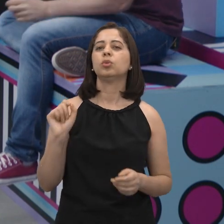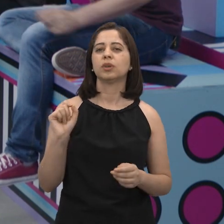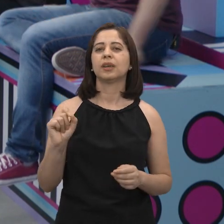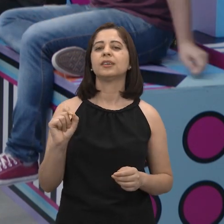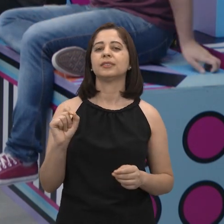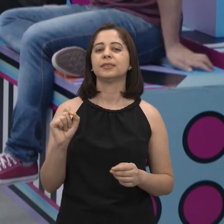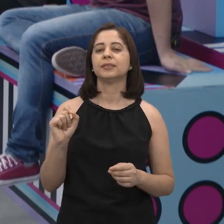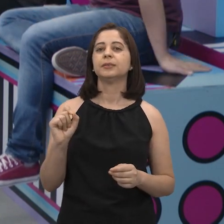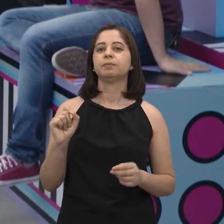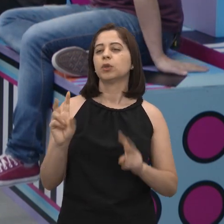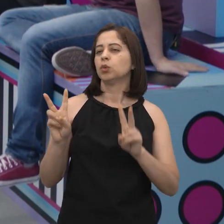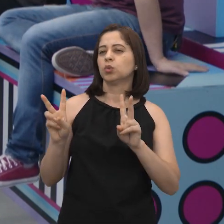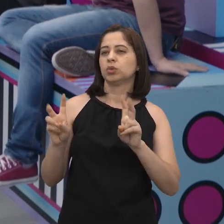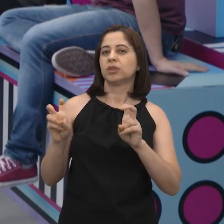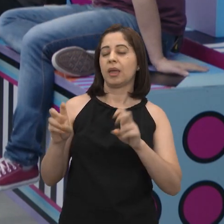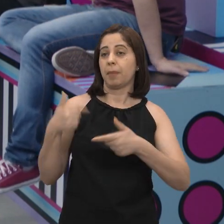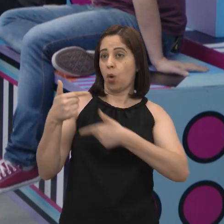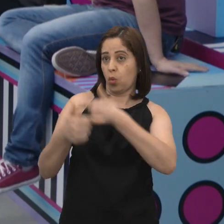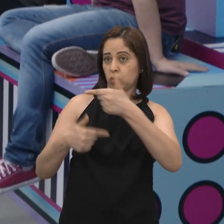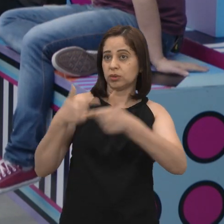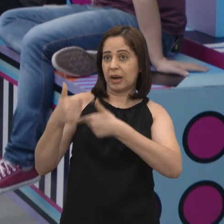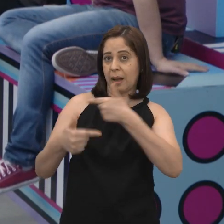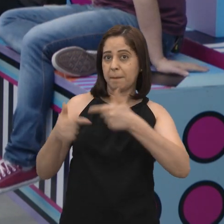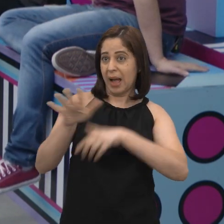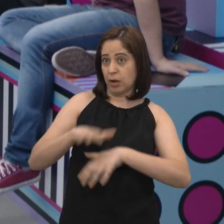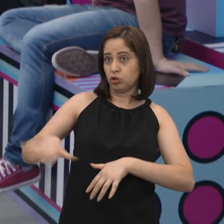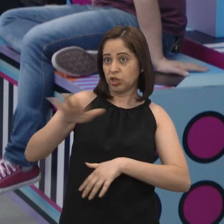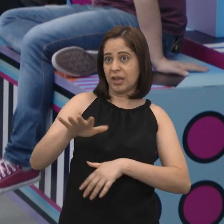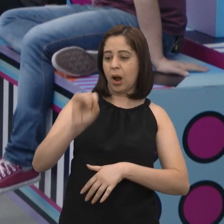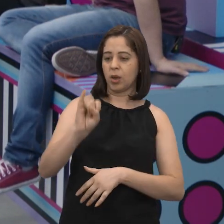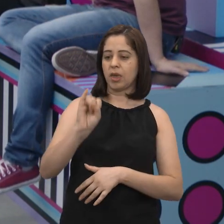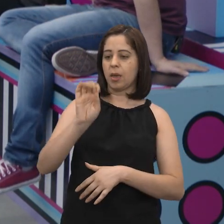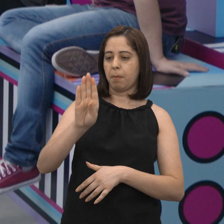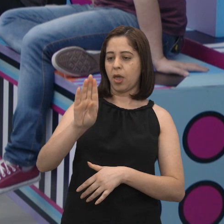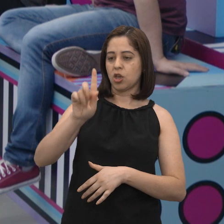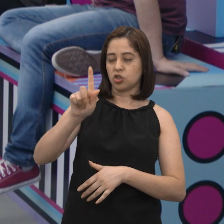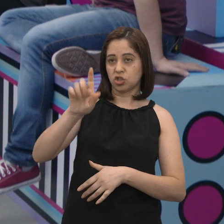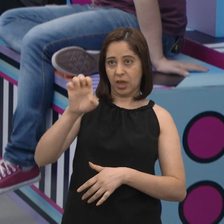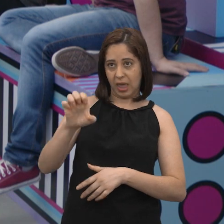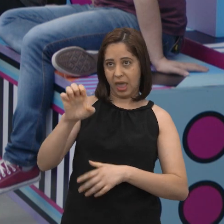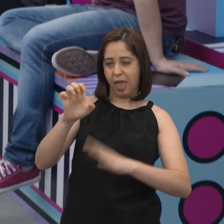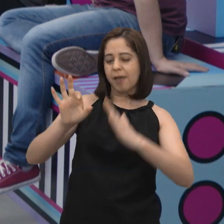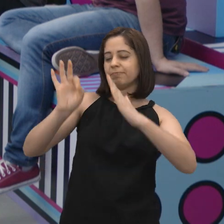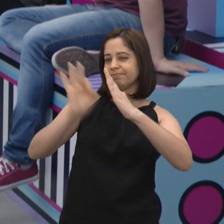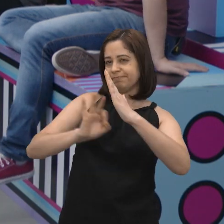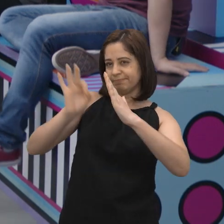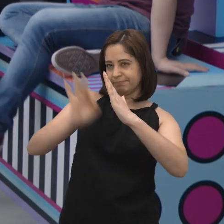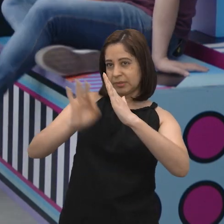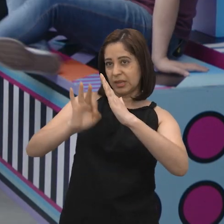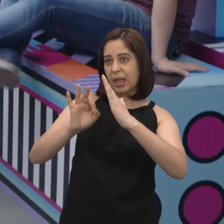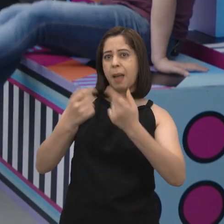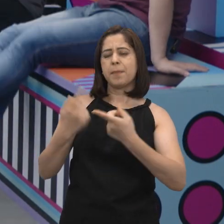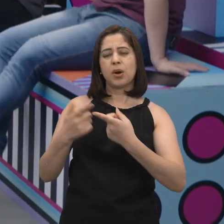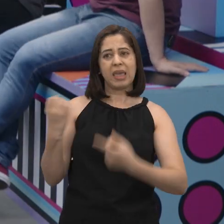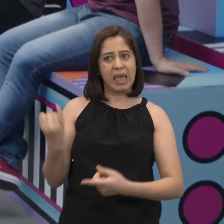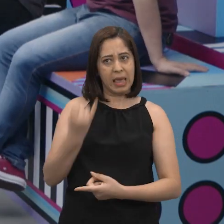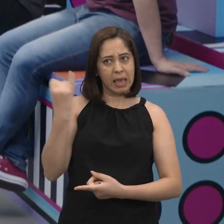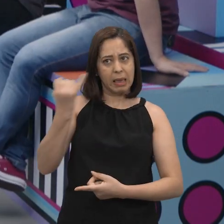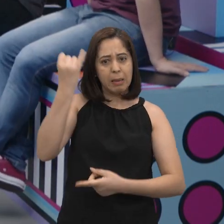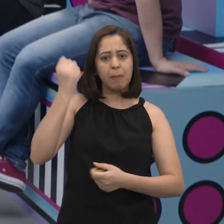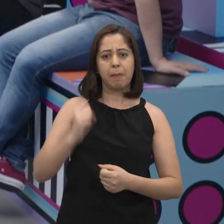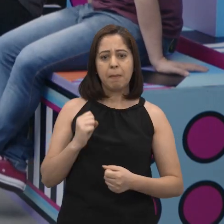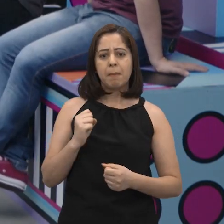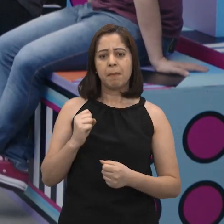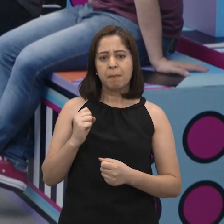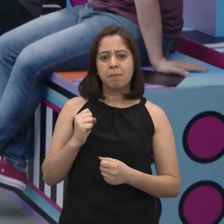né, um pouco a respeito do trabalho, de forma geral, do IBGE e da importância do censo, porque a gente fala muito de